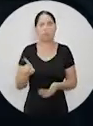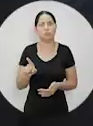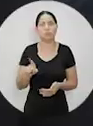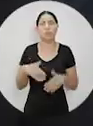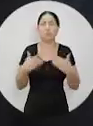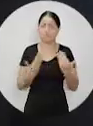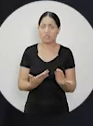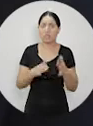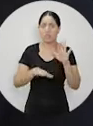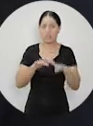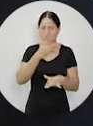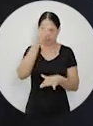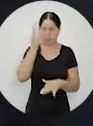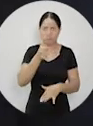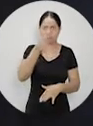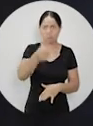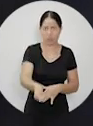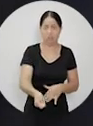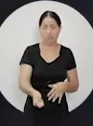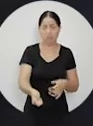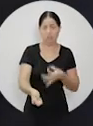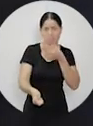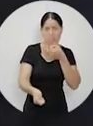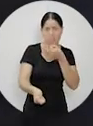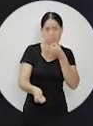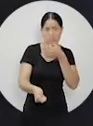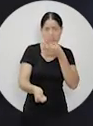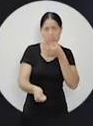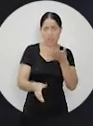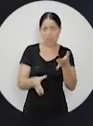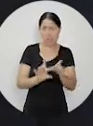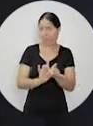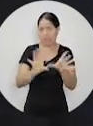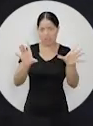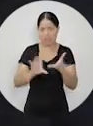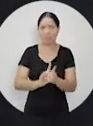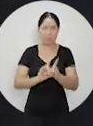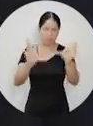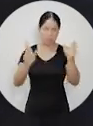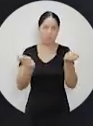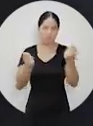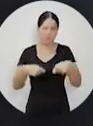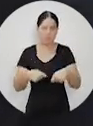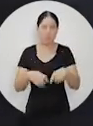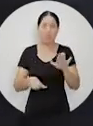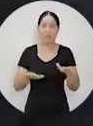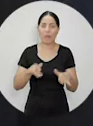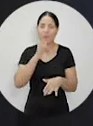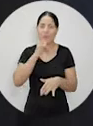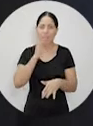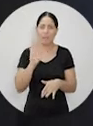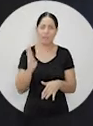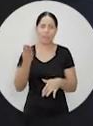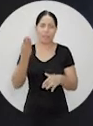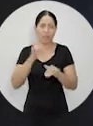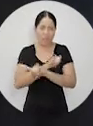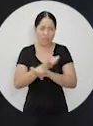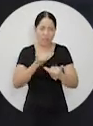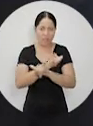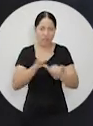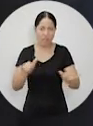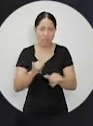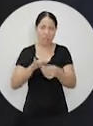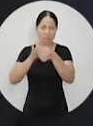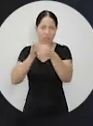veja, criticar uma decisão judicial é natural e é até importante dentro de uma democracia. Agora, criar fake news que afetem a